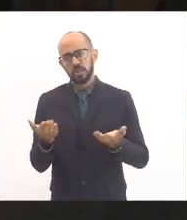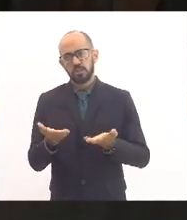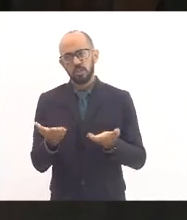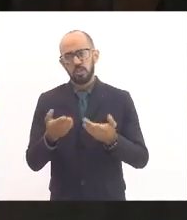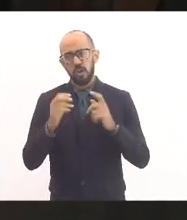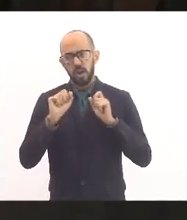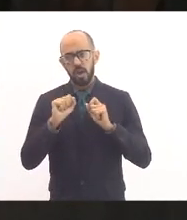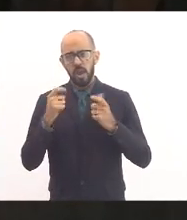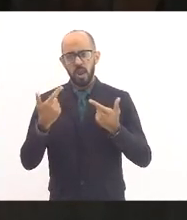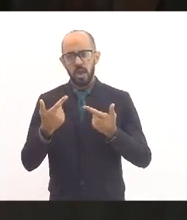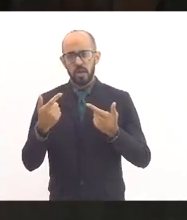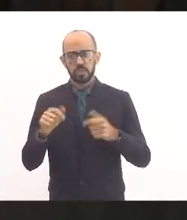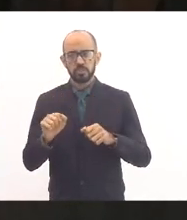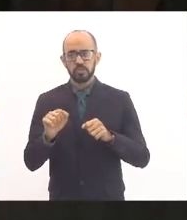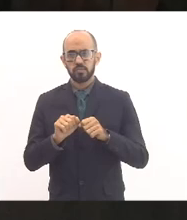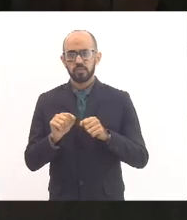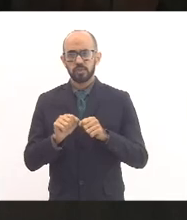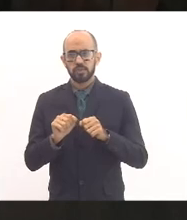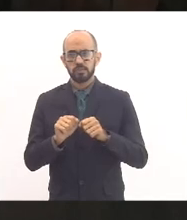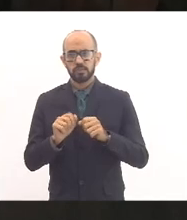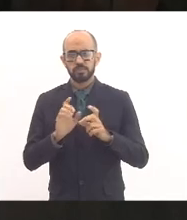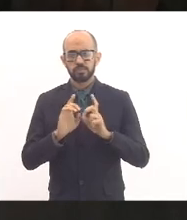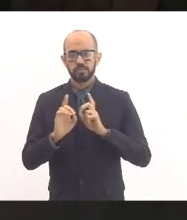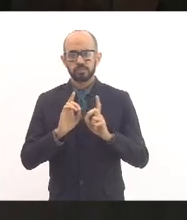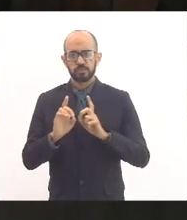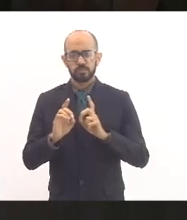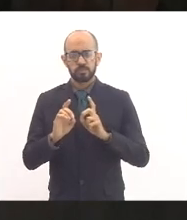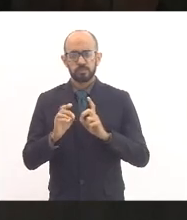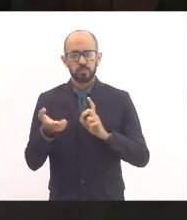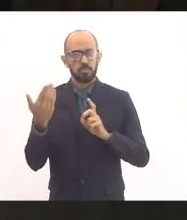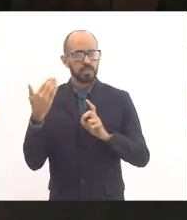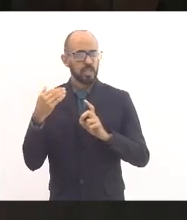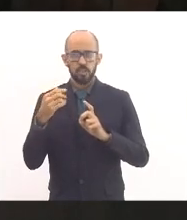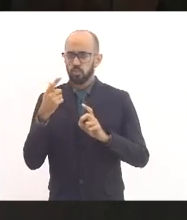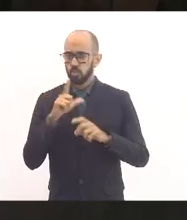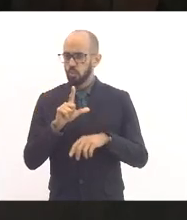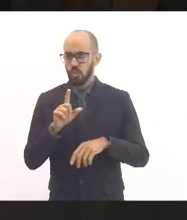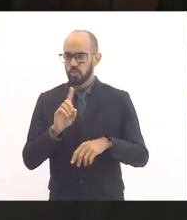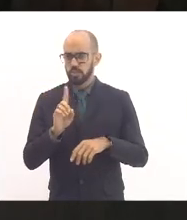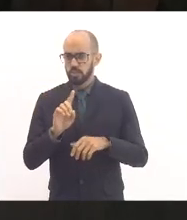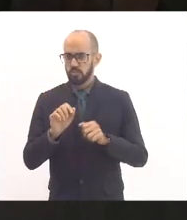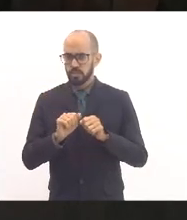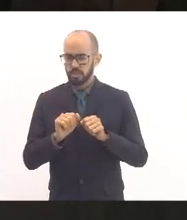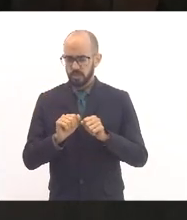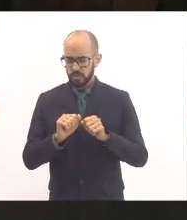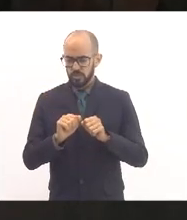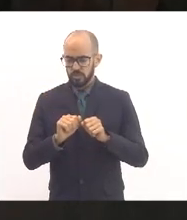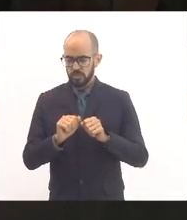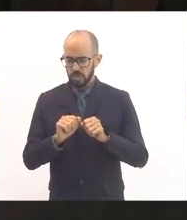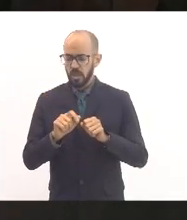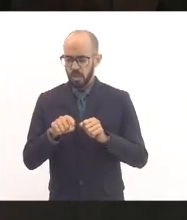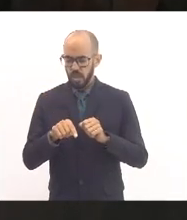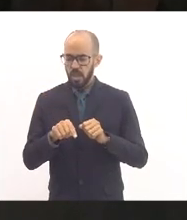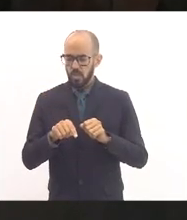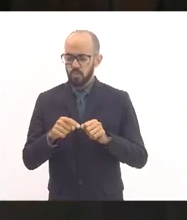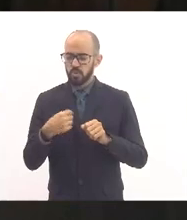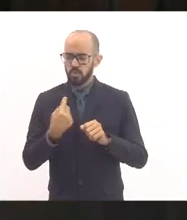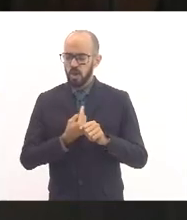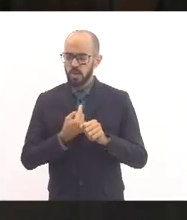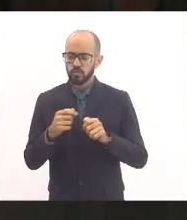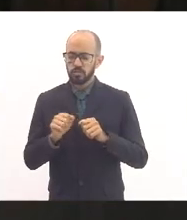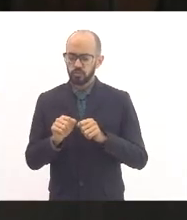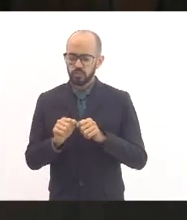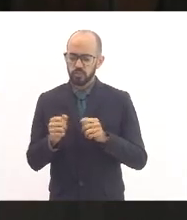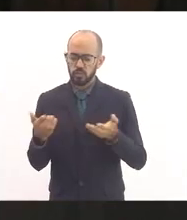casa Legislativa de Fazemos o debate que não houve E é isso que nós faremos é isso que nós